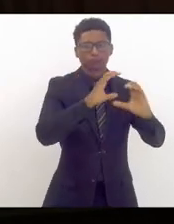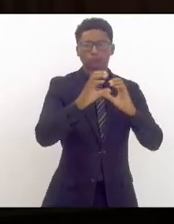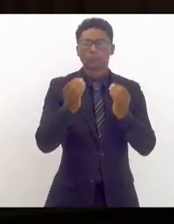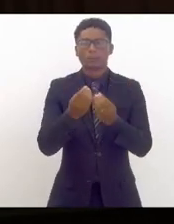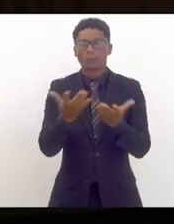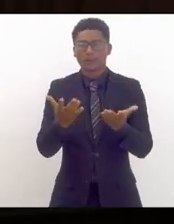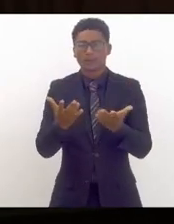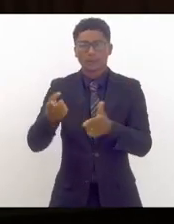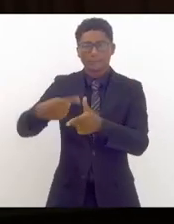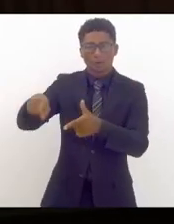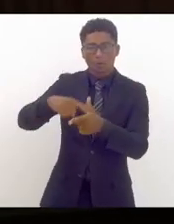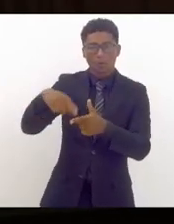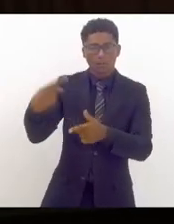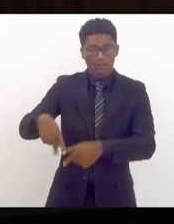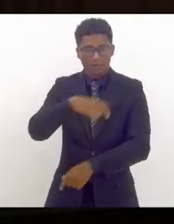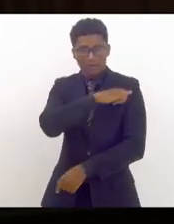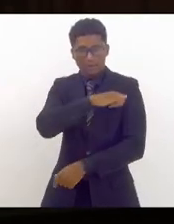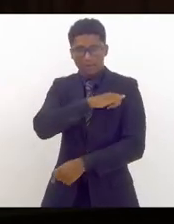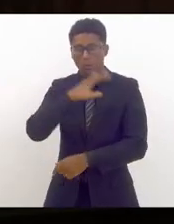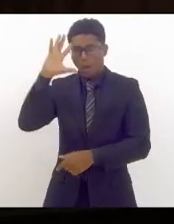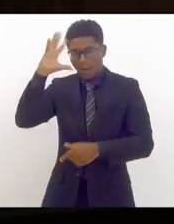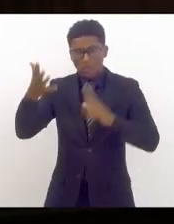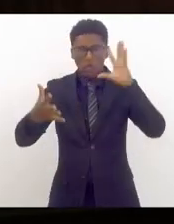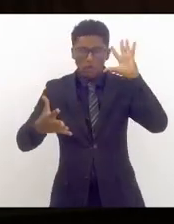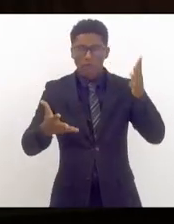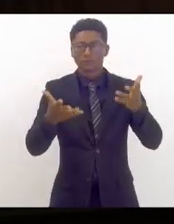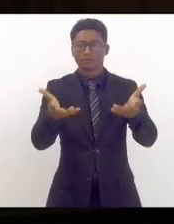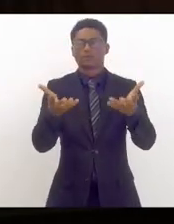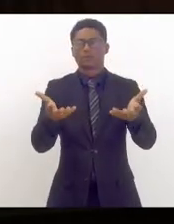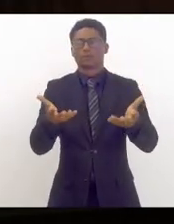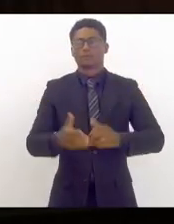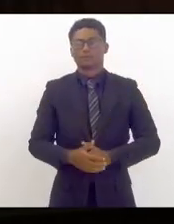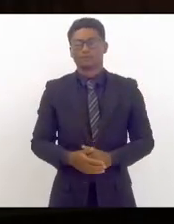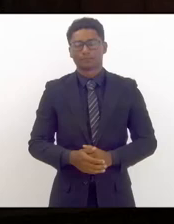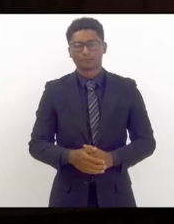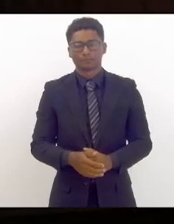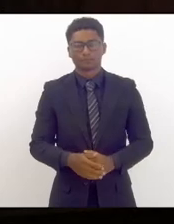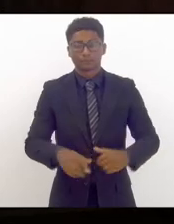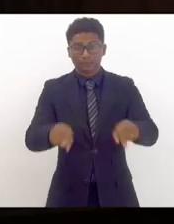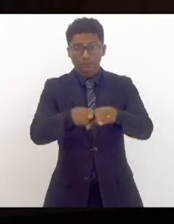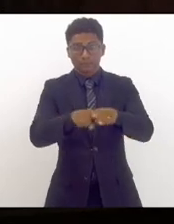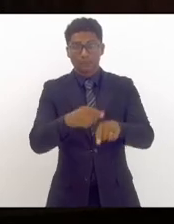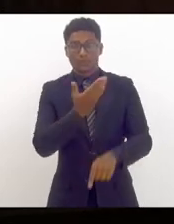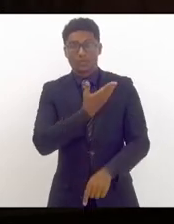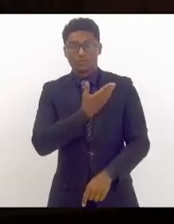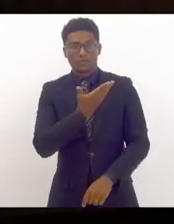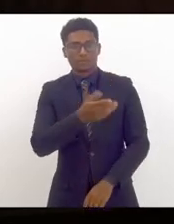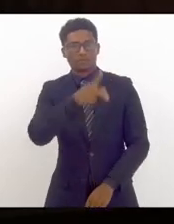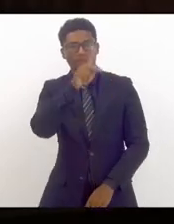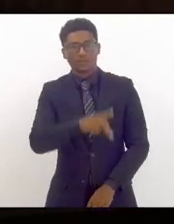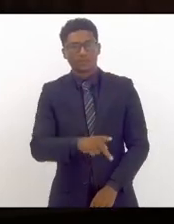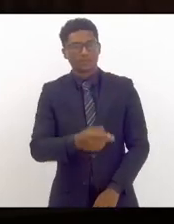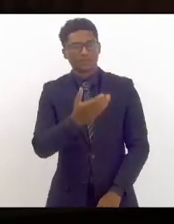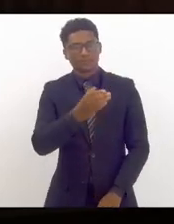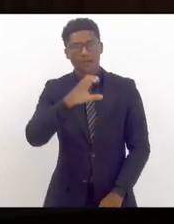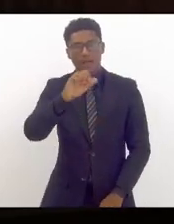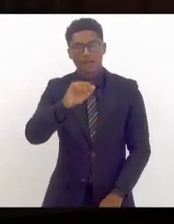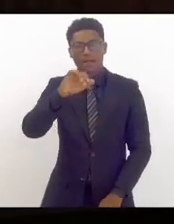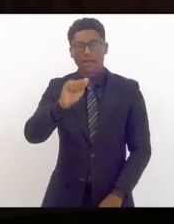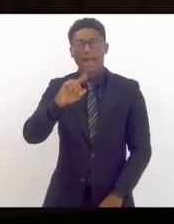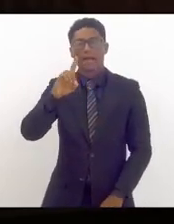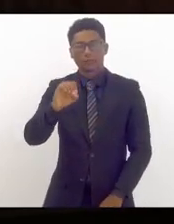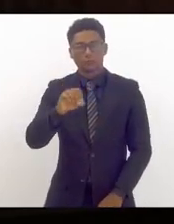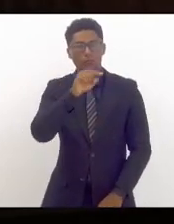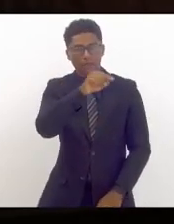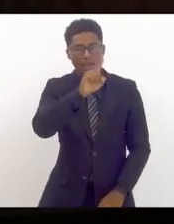graves problemas desse Rio de Janeiro. Senhor, meu amigo, meu eterno presidente, Carlos Caiado, presidente da Câmara Municipal